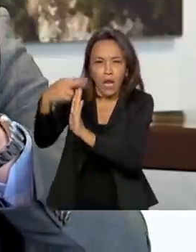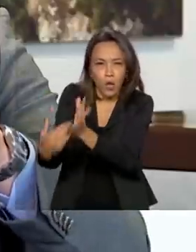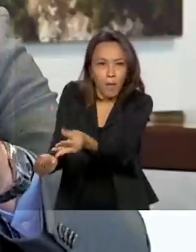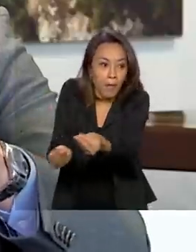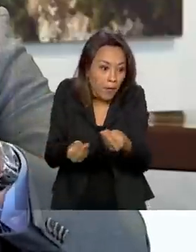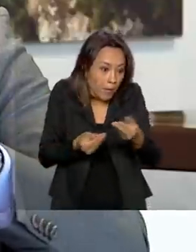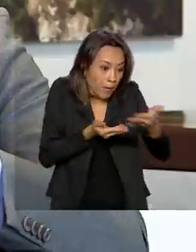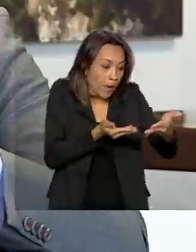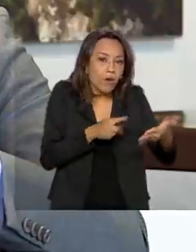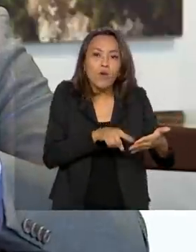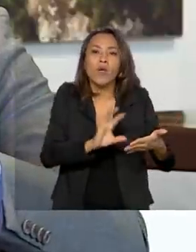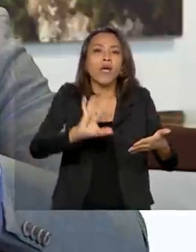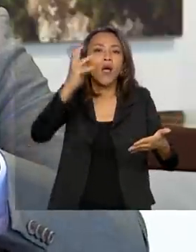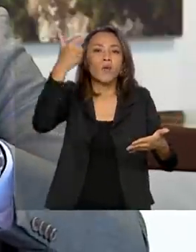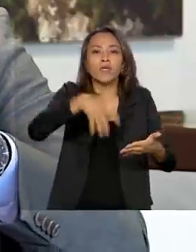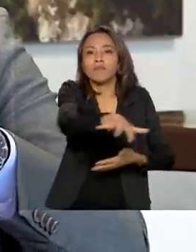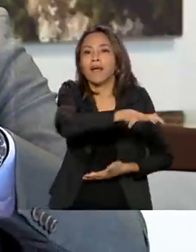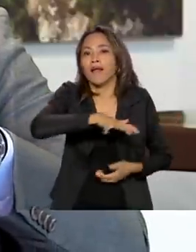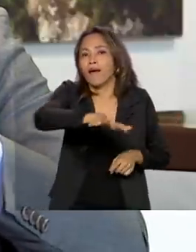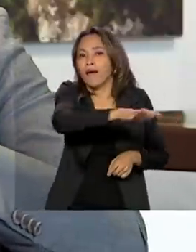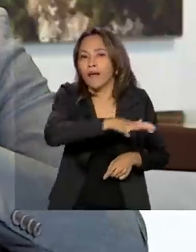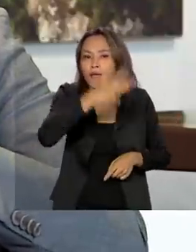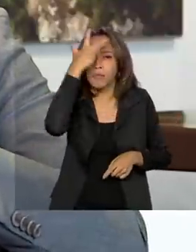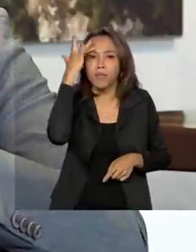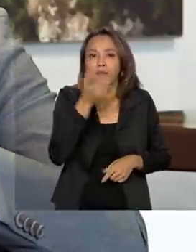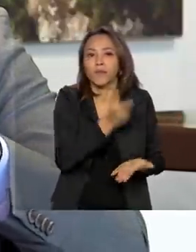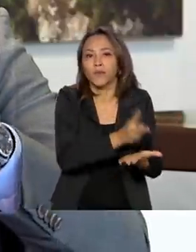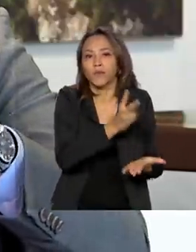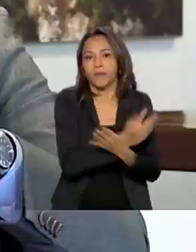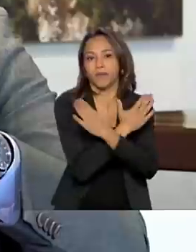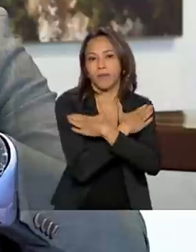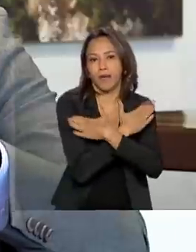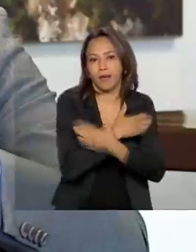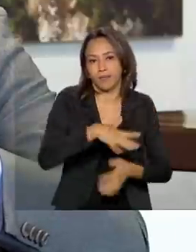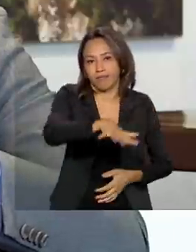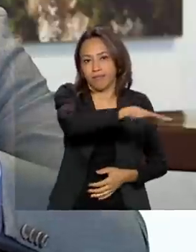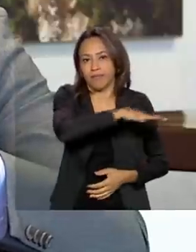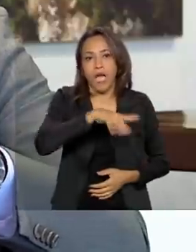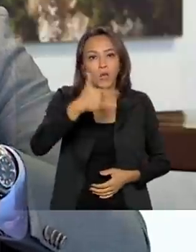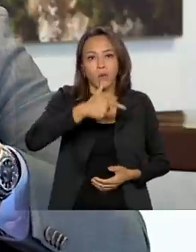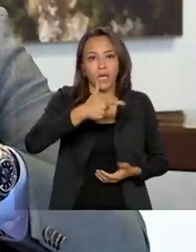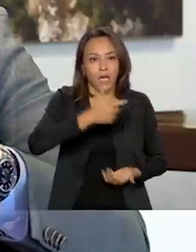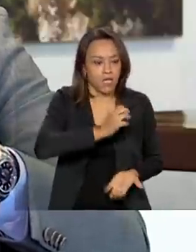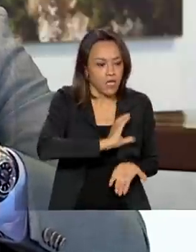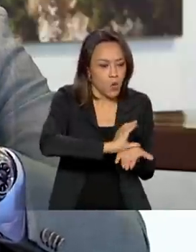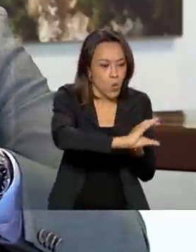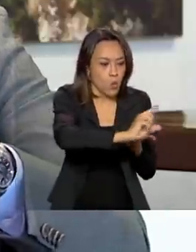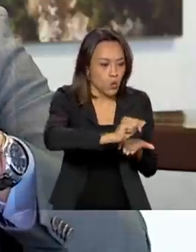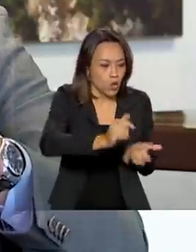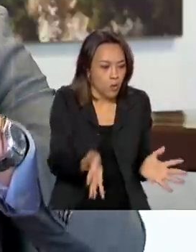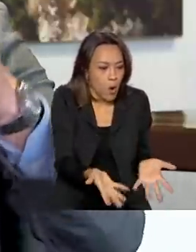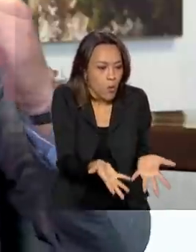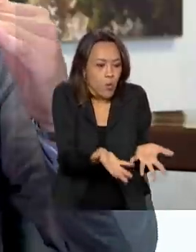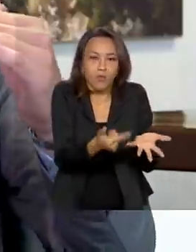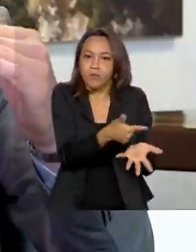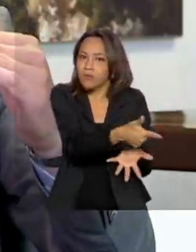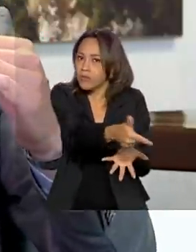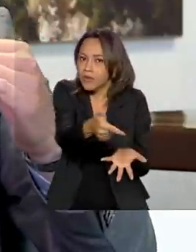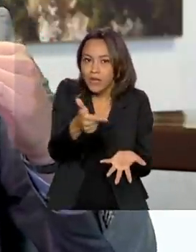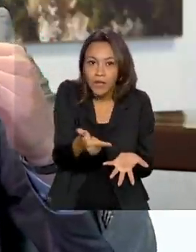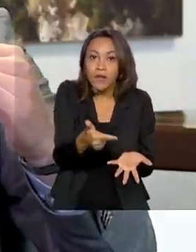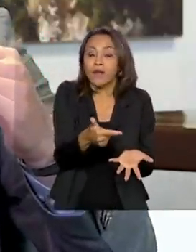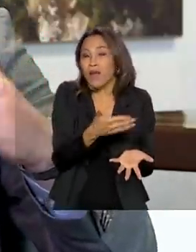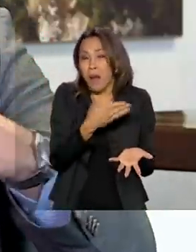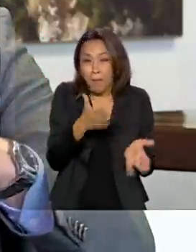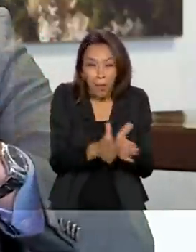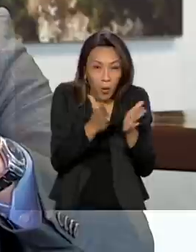que acontece com aquela determinada região? As pessoas continuam desempregadas, não há investimento, portanto, não melhora a questão da